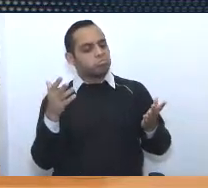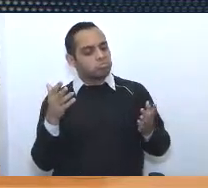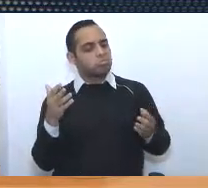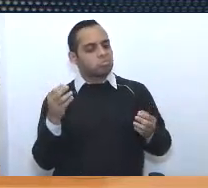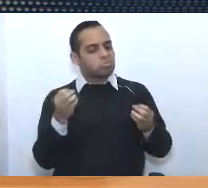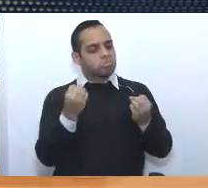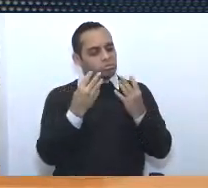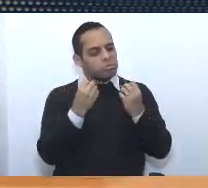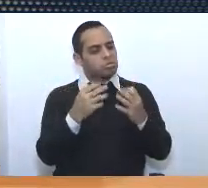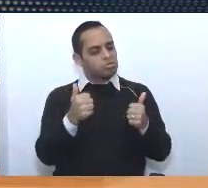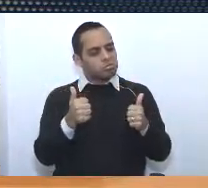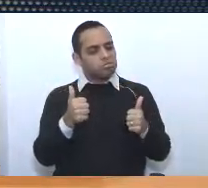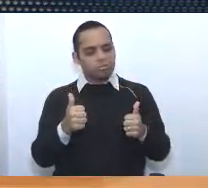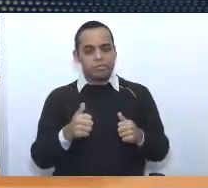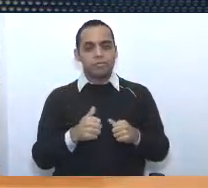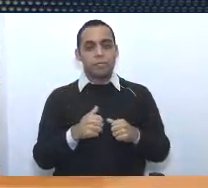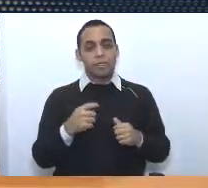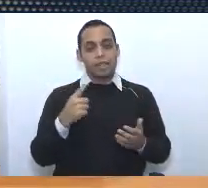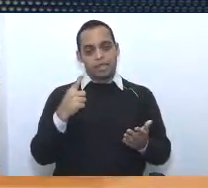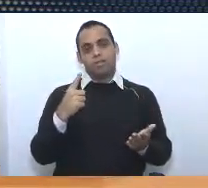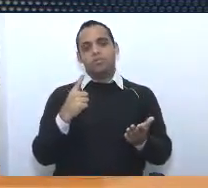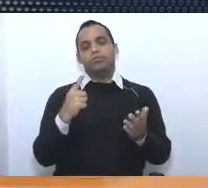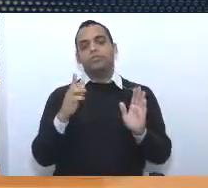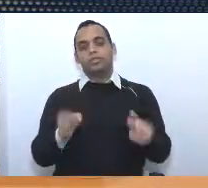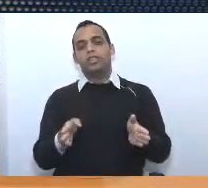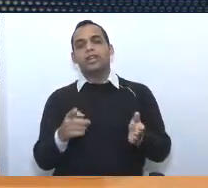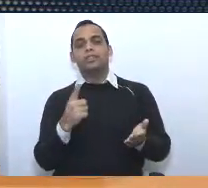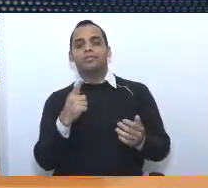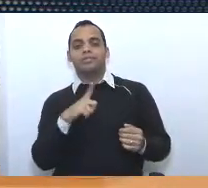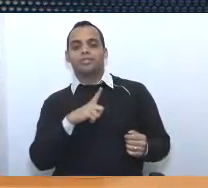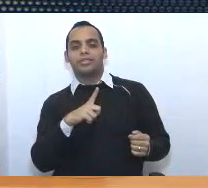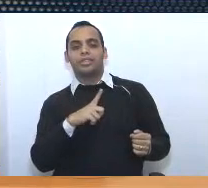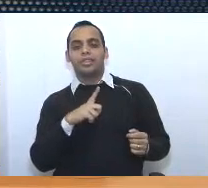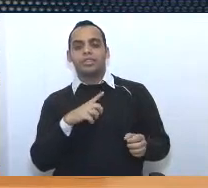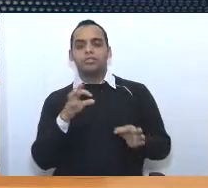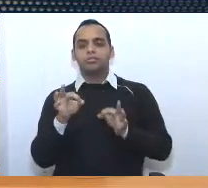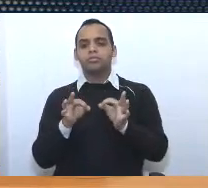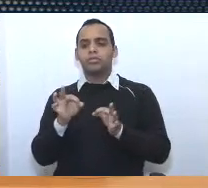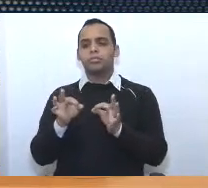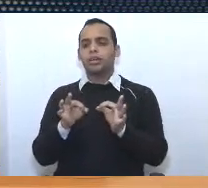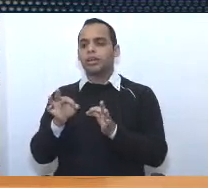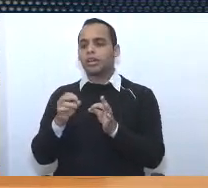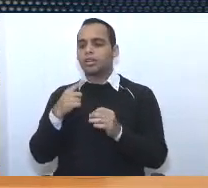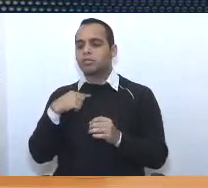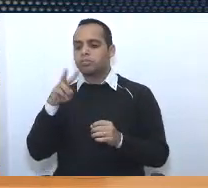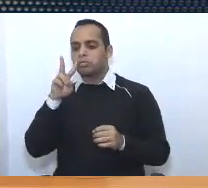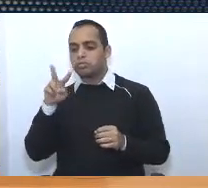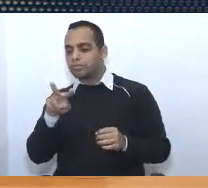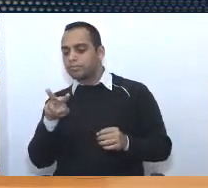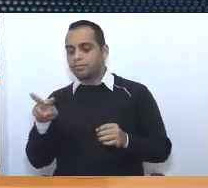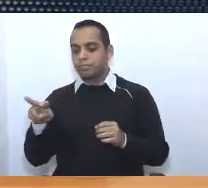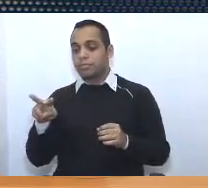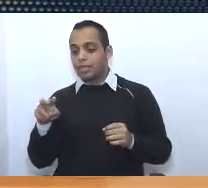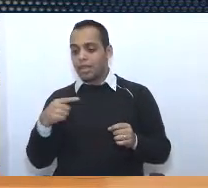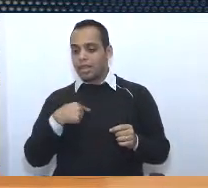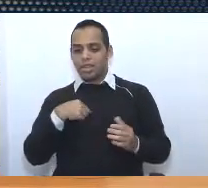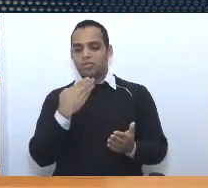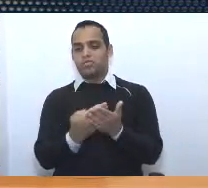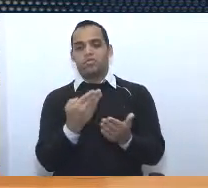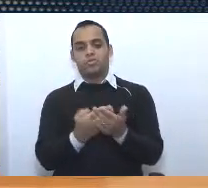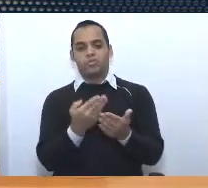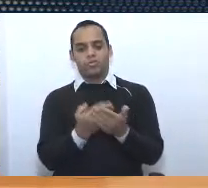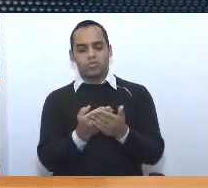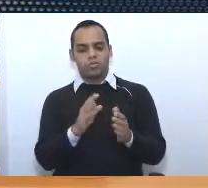Santos. Já existe um procedimento, um processo, um PA aberto, nós estamos concluindo os estudos,